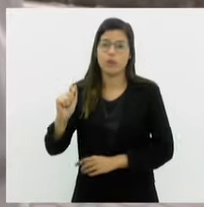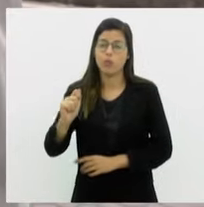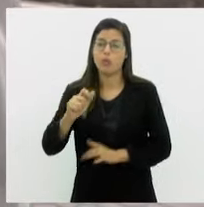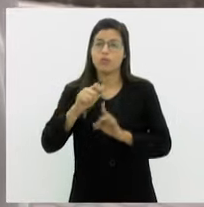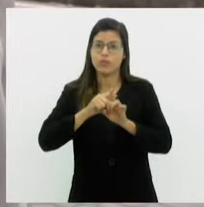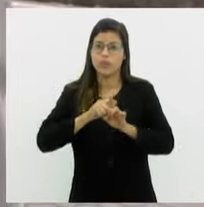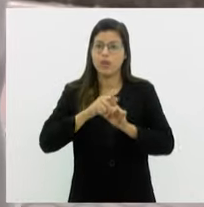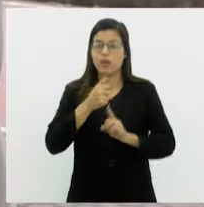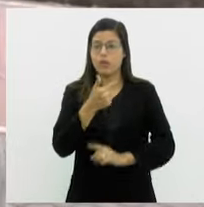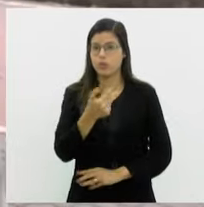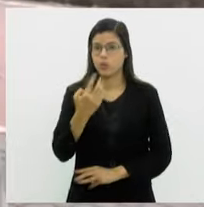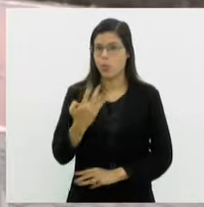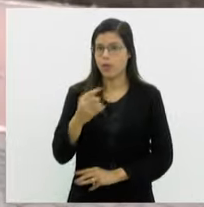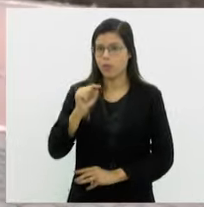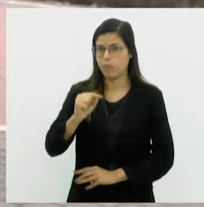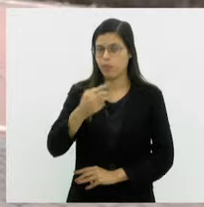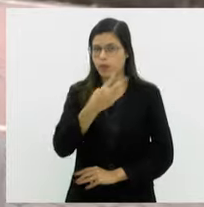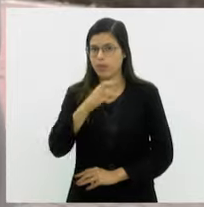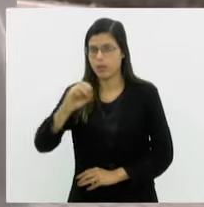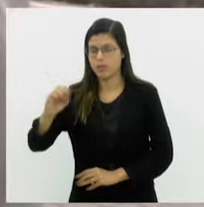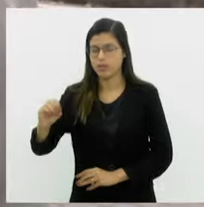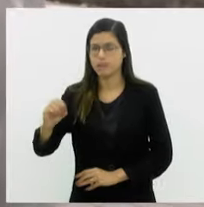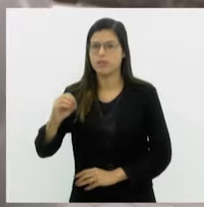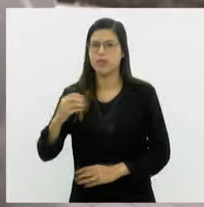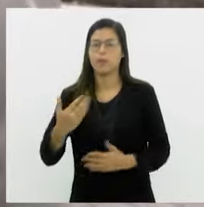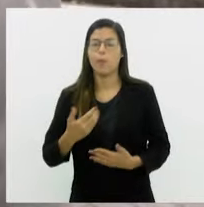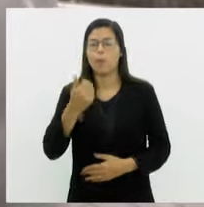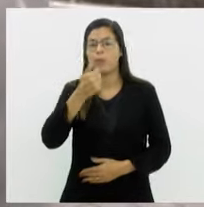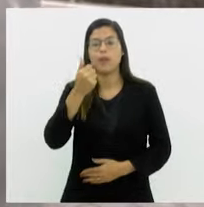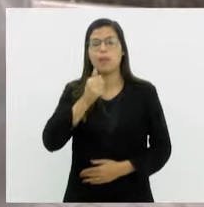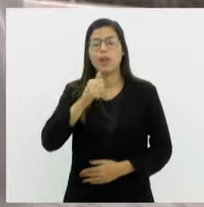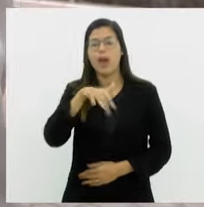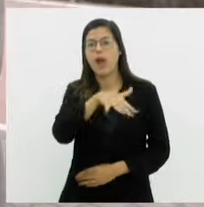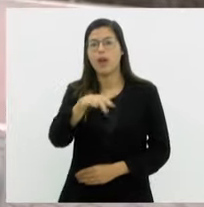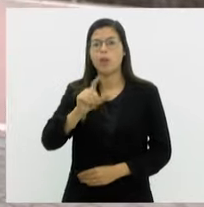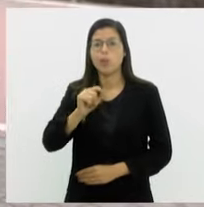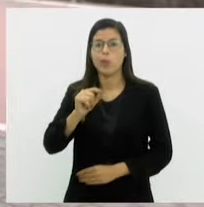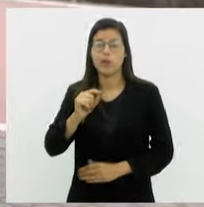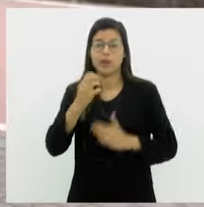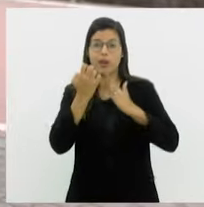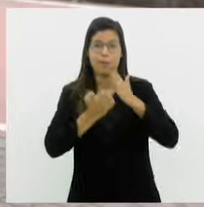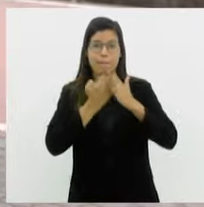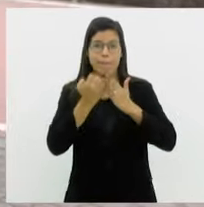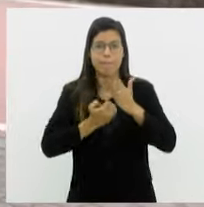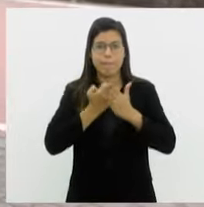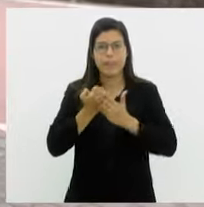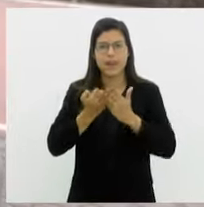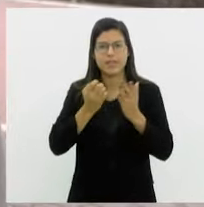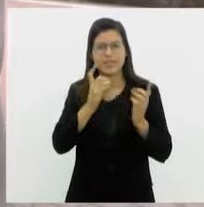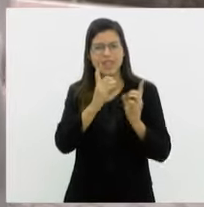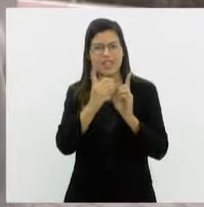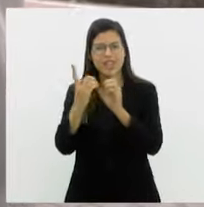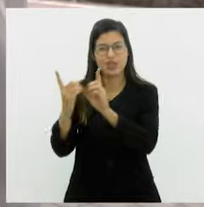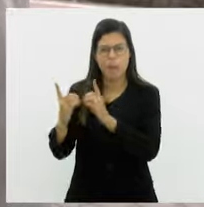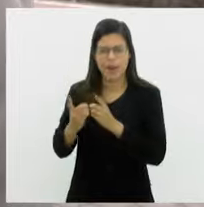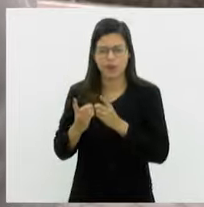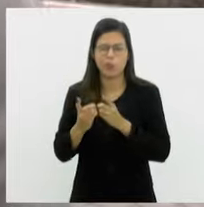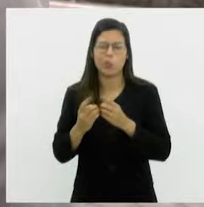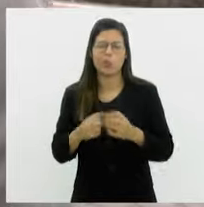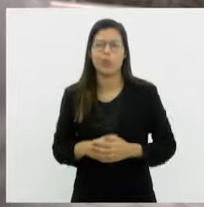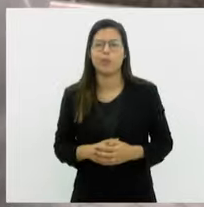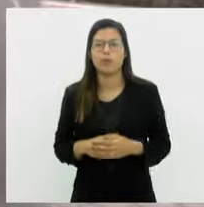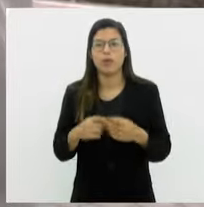24.300. E quais são os principais segmentos? O primeiro deles é empresas de consultoria. O segundo é